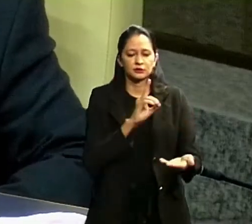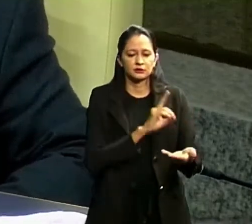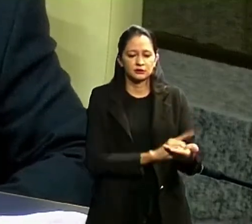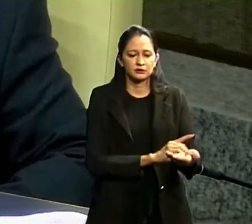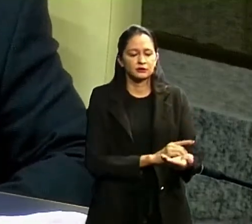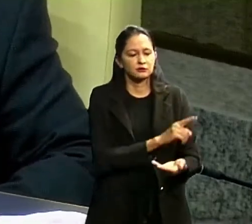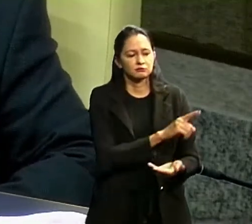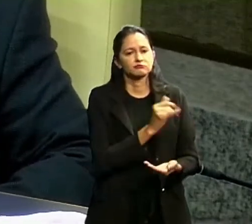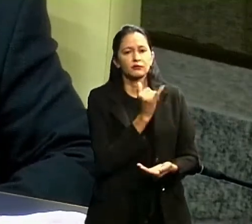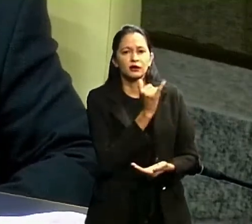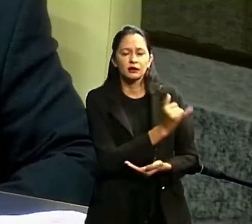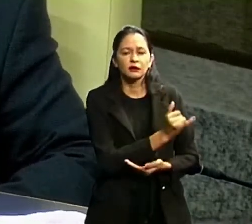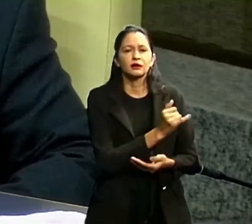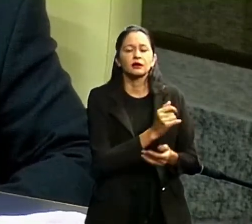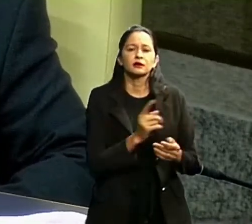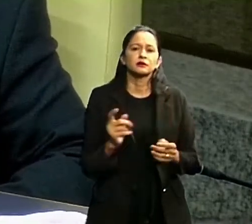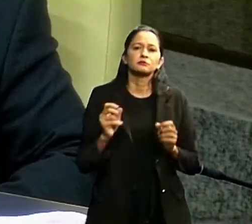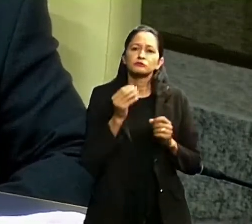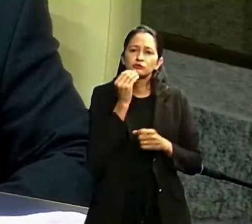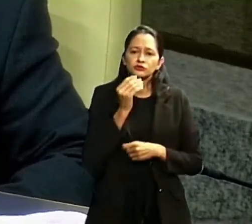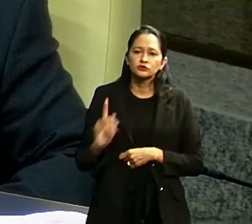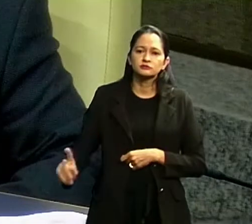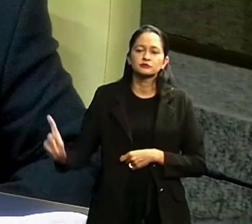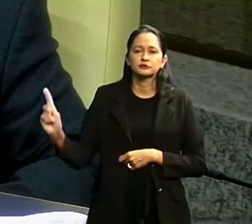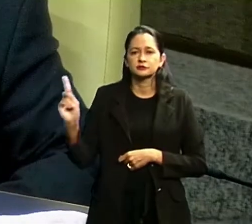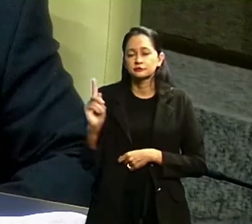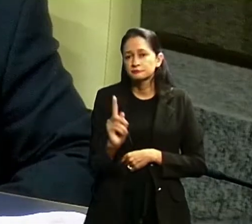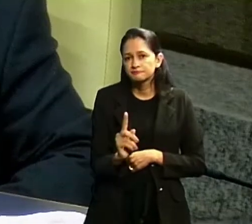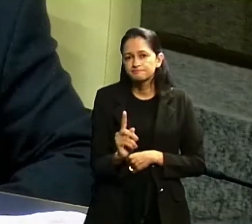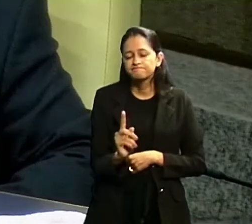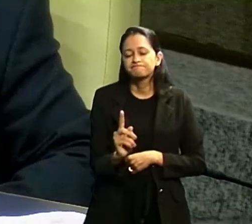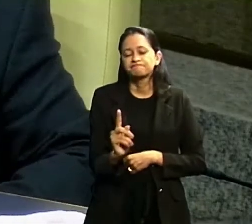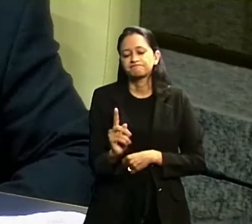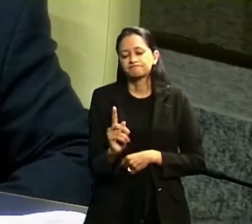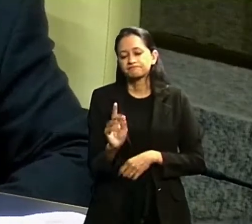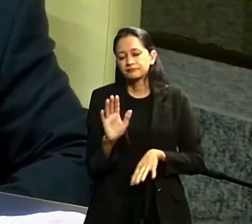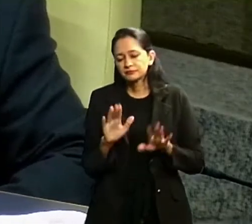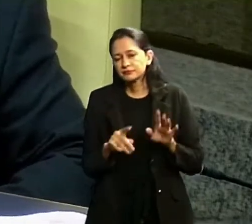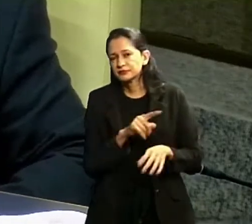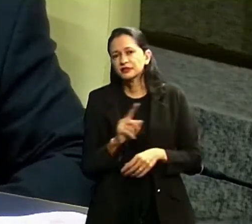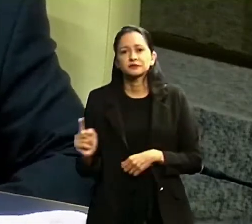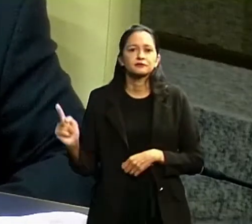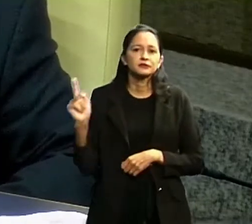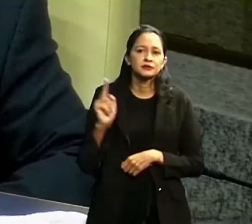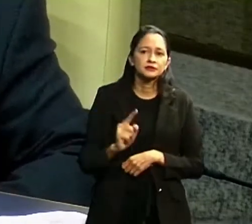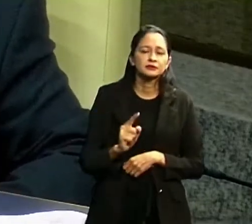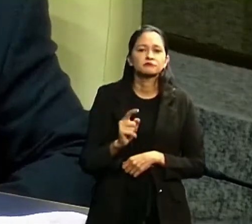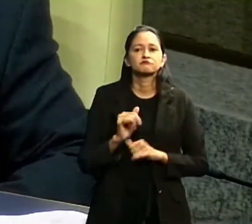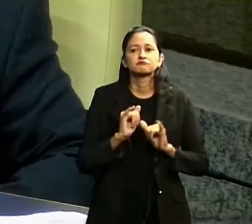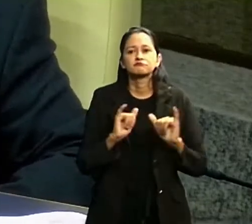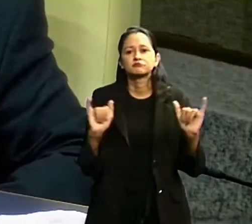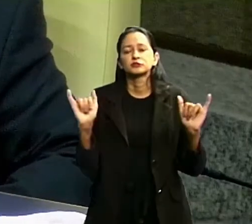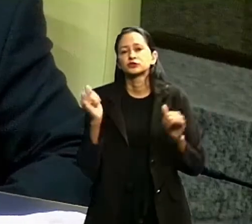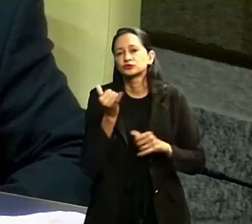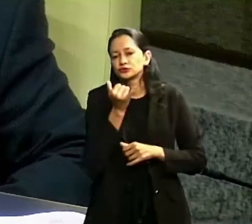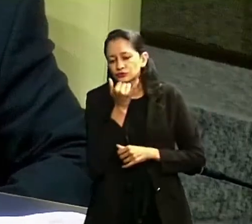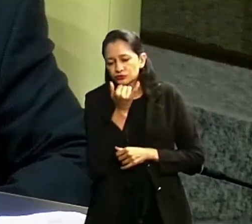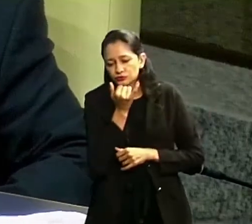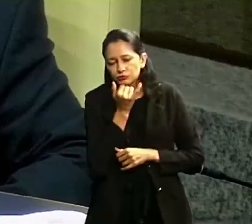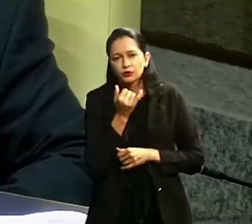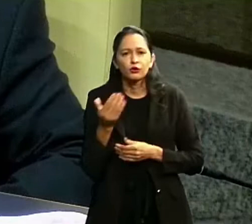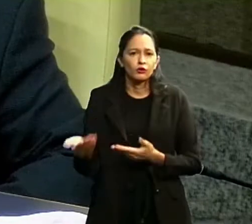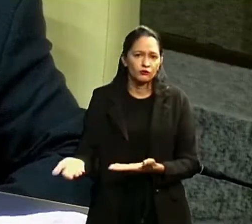falando daqui uma casa democrática, porque eu acho que a possibilidade dele vir, talvez até se redimir, nós queríamos